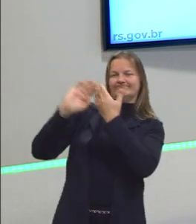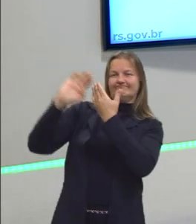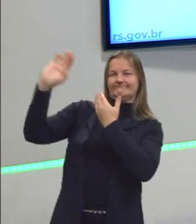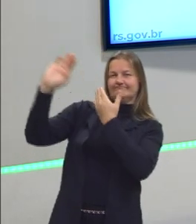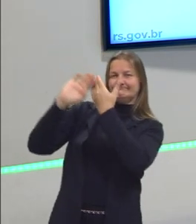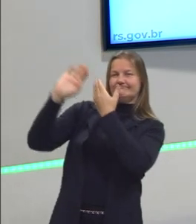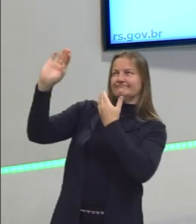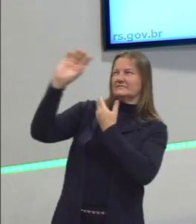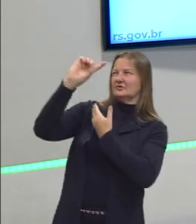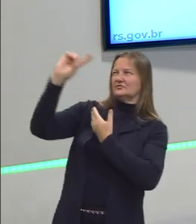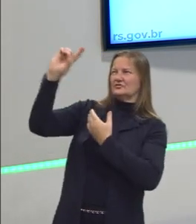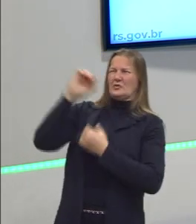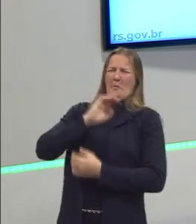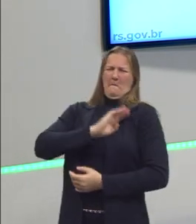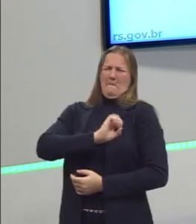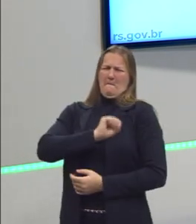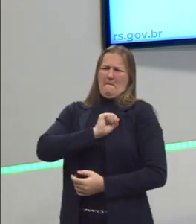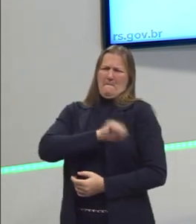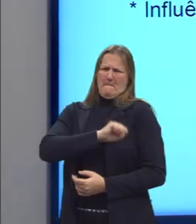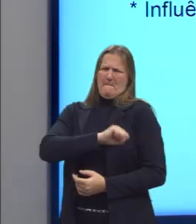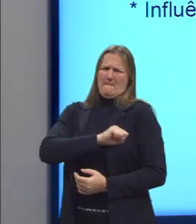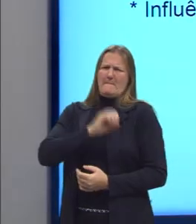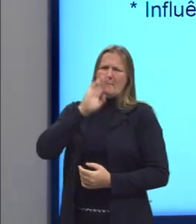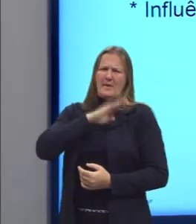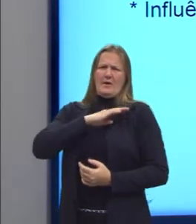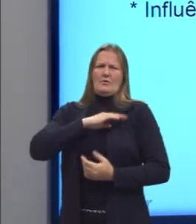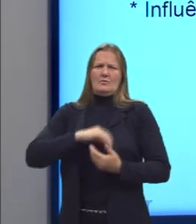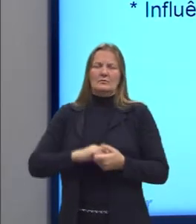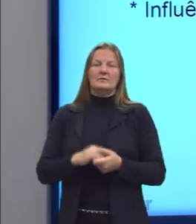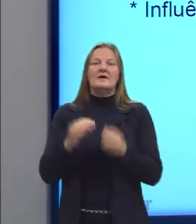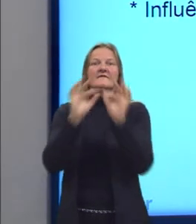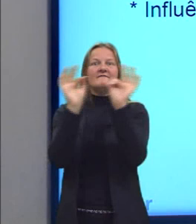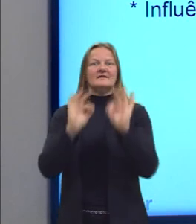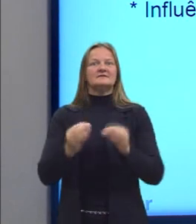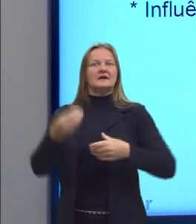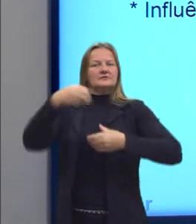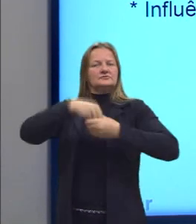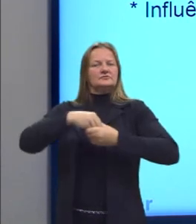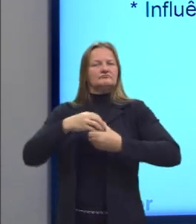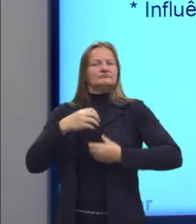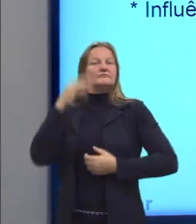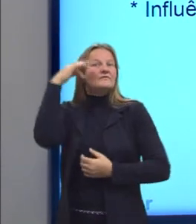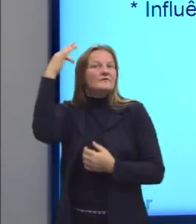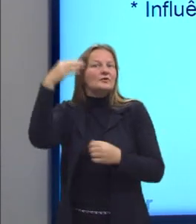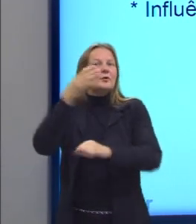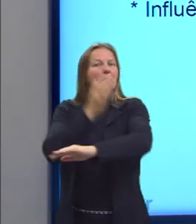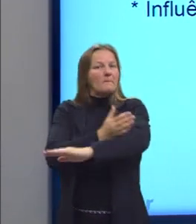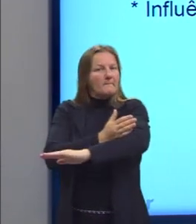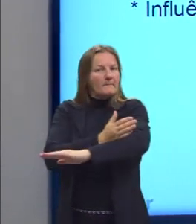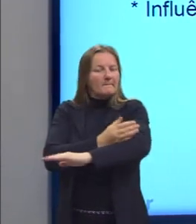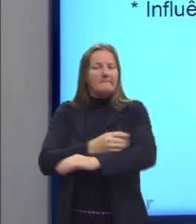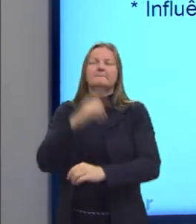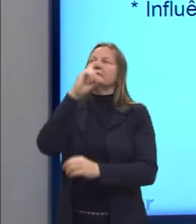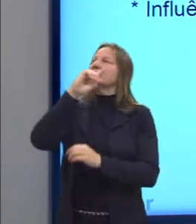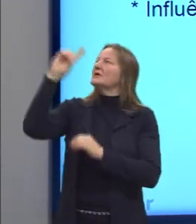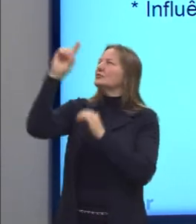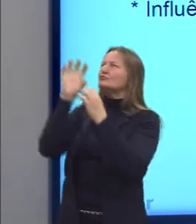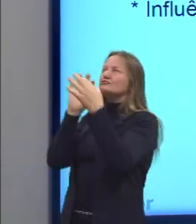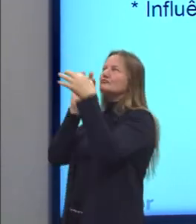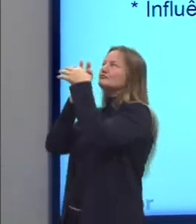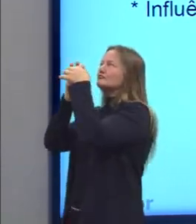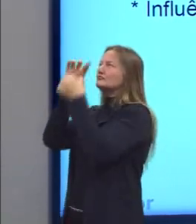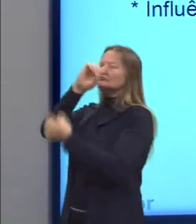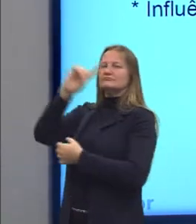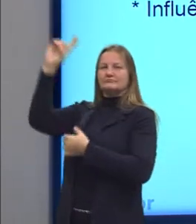nos levam para o mal então portanto ou a felicidade vai estar para os filósofos você vai estar em Deus